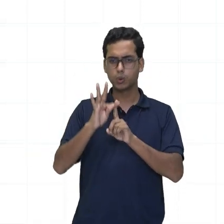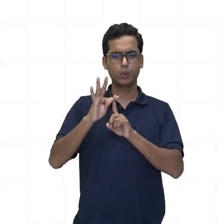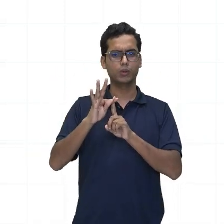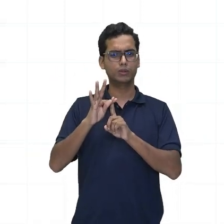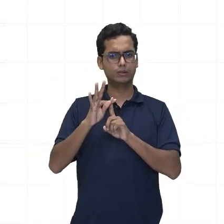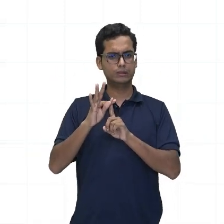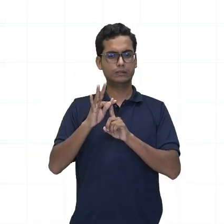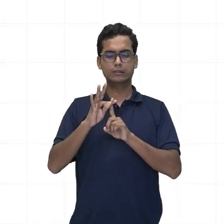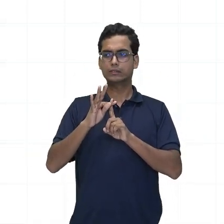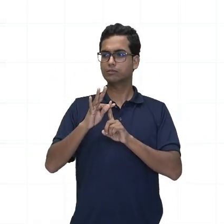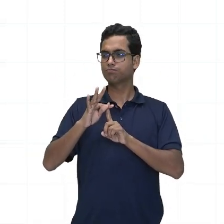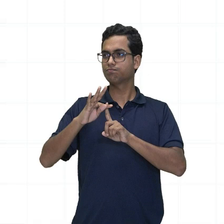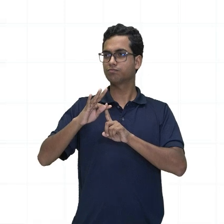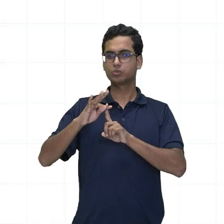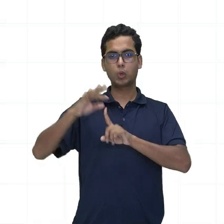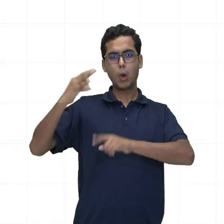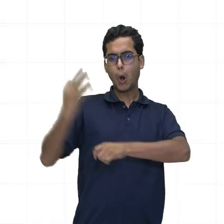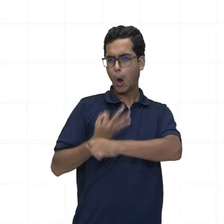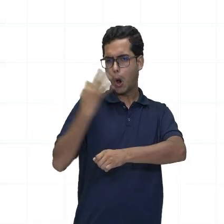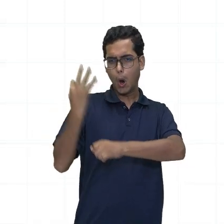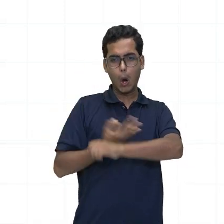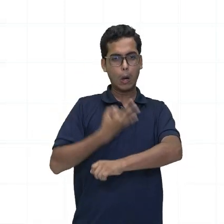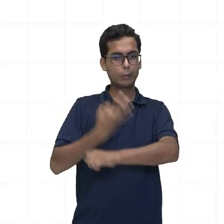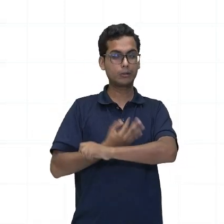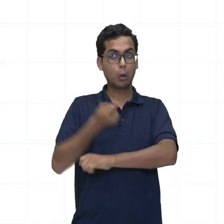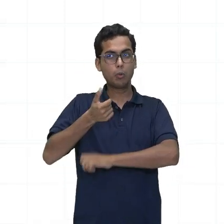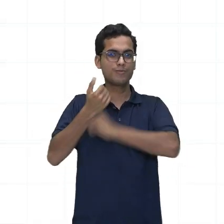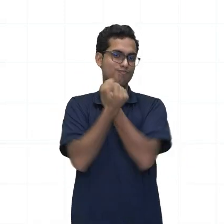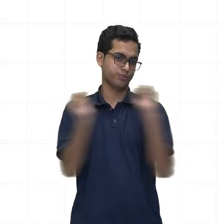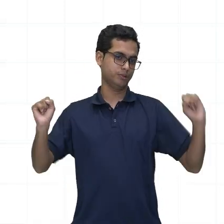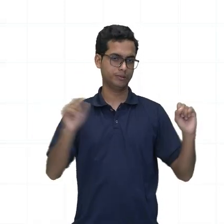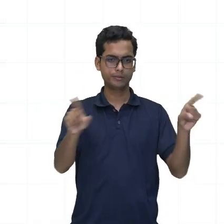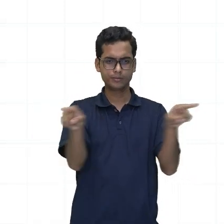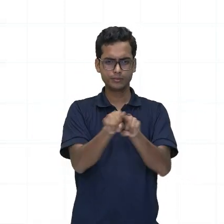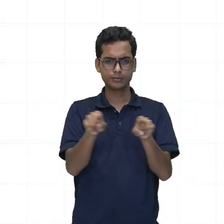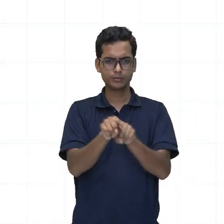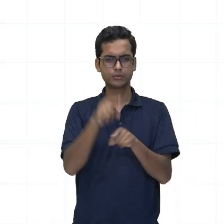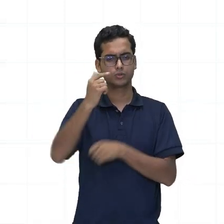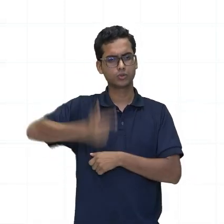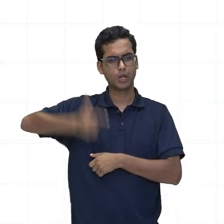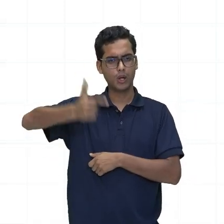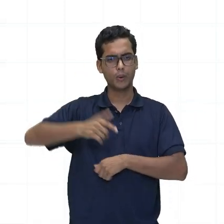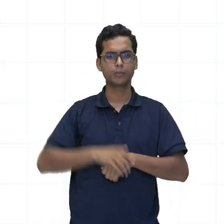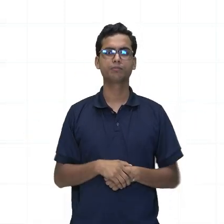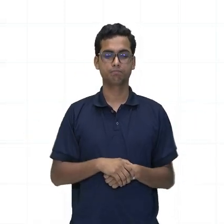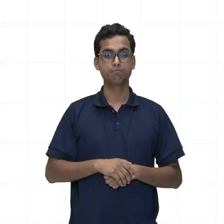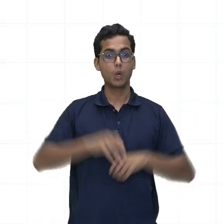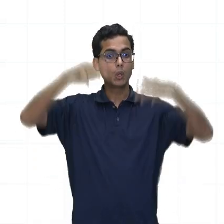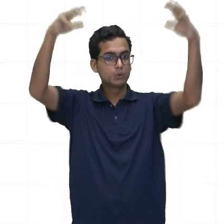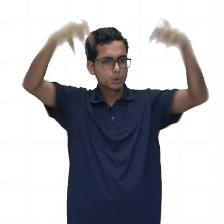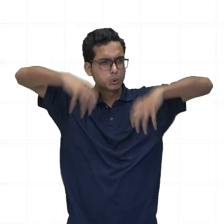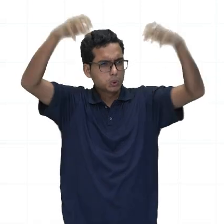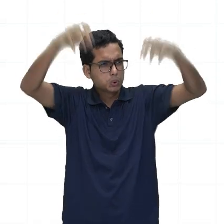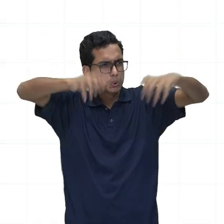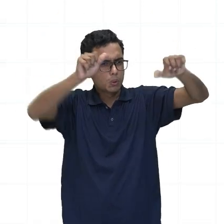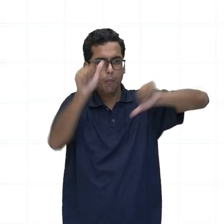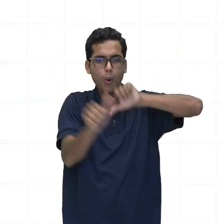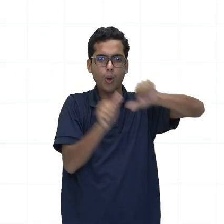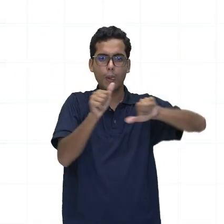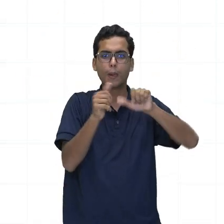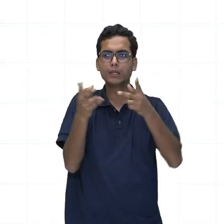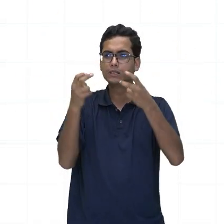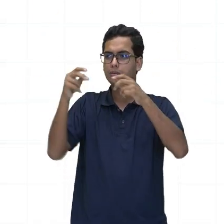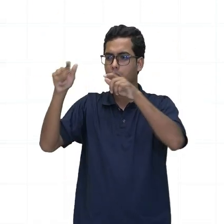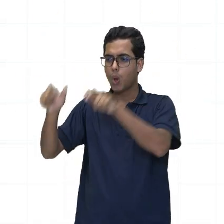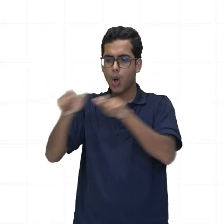mais insuportável, né? Cada vez mais quente. Mudanças nos padrões de precipitação, ou seja, relacionados aí às